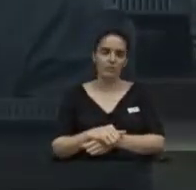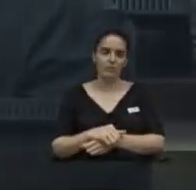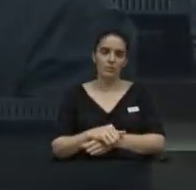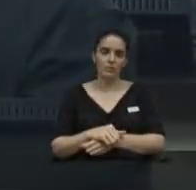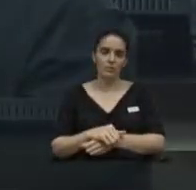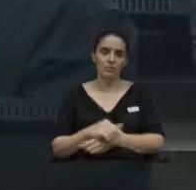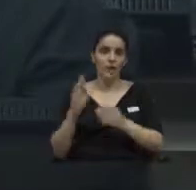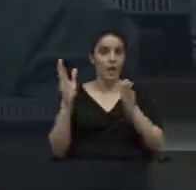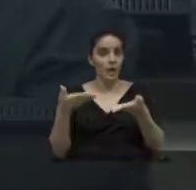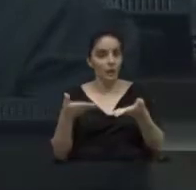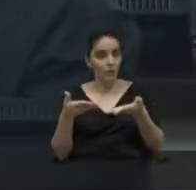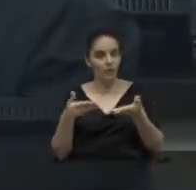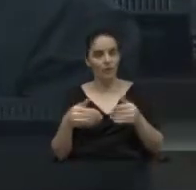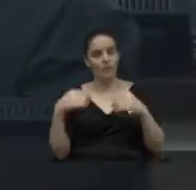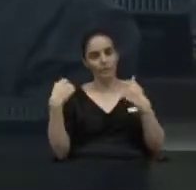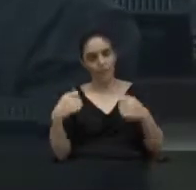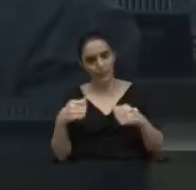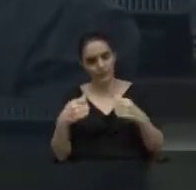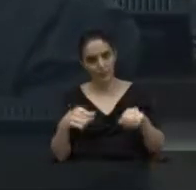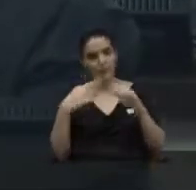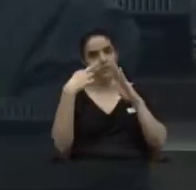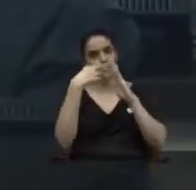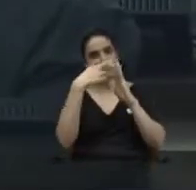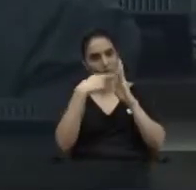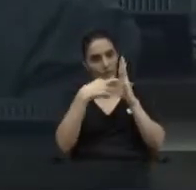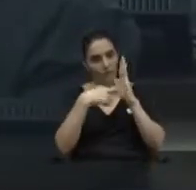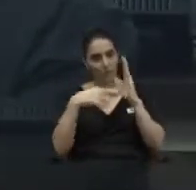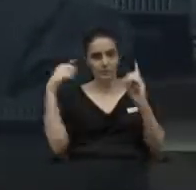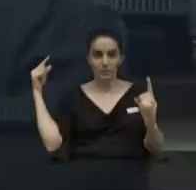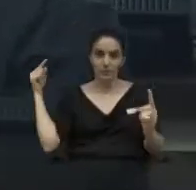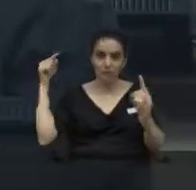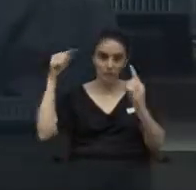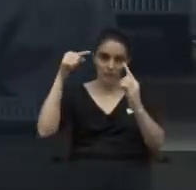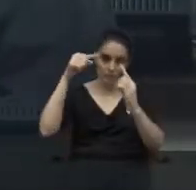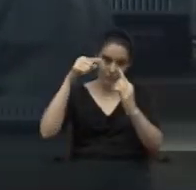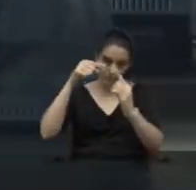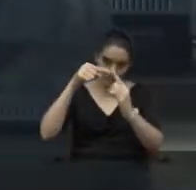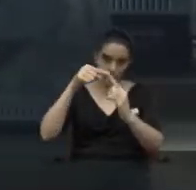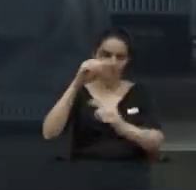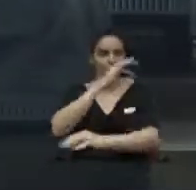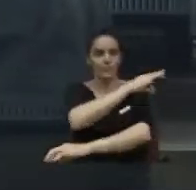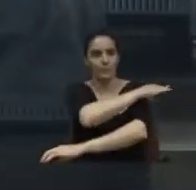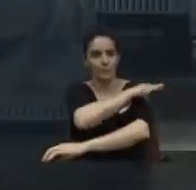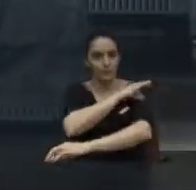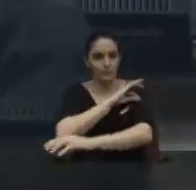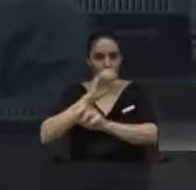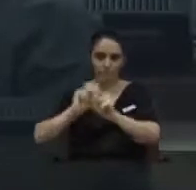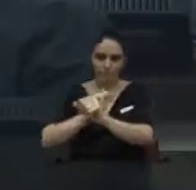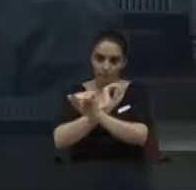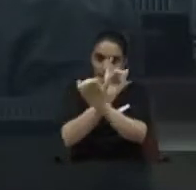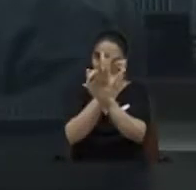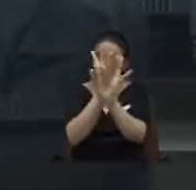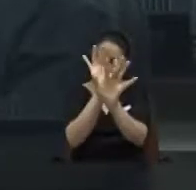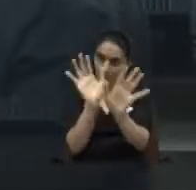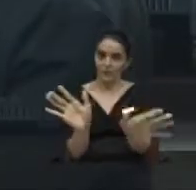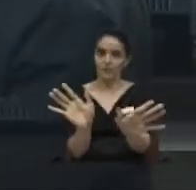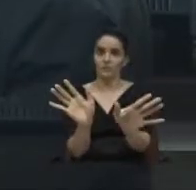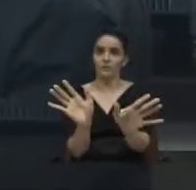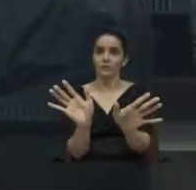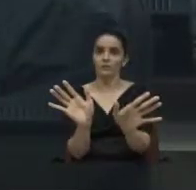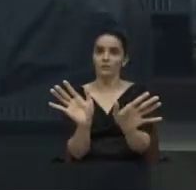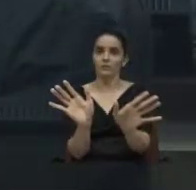novo regramento. Esse que é o objetivo. O prefeito tem deixado claro na sua fala, né,